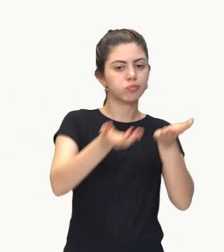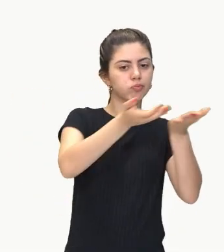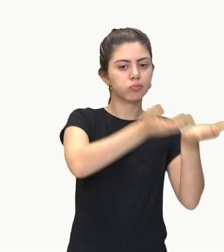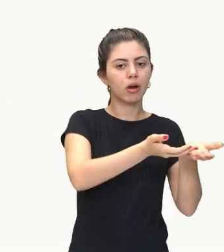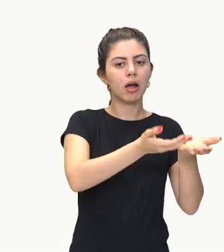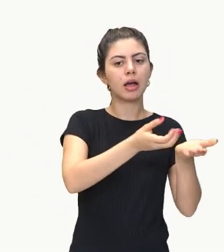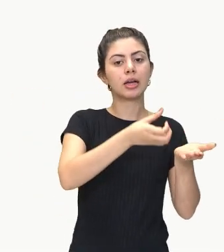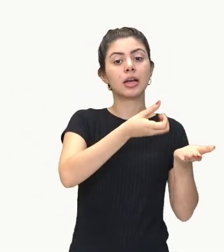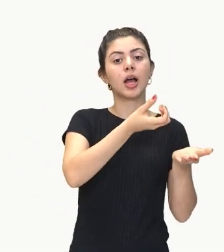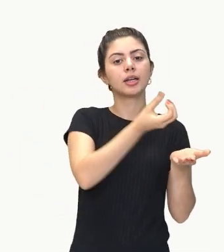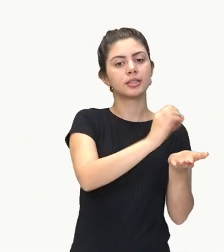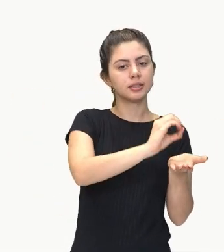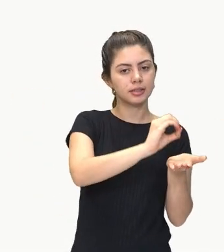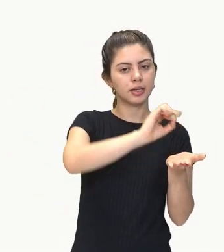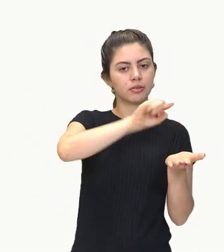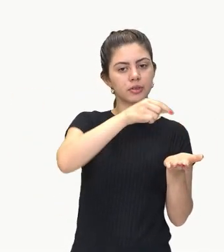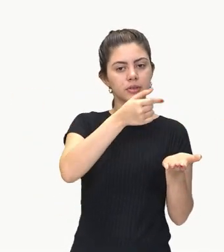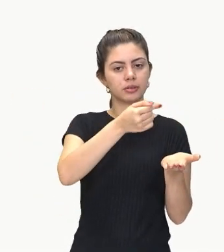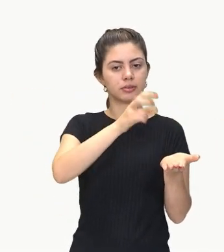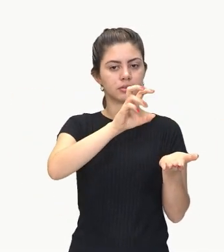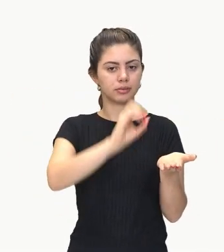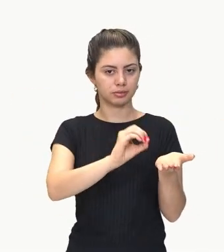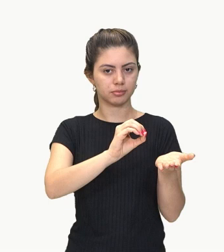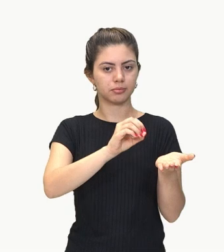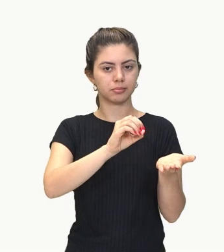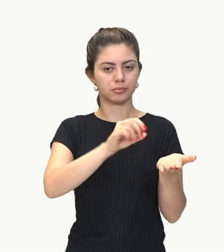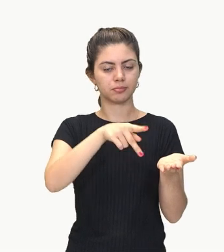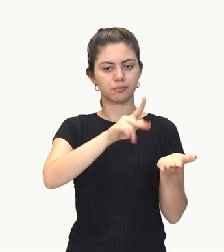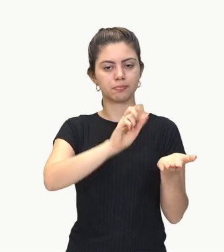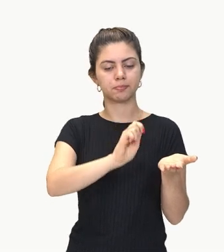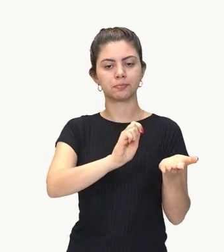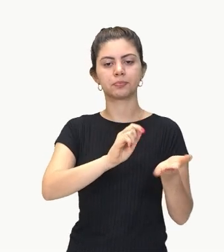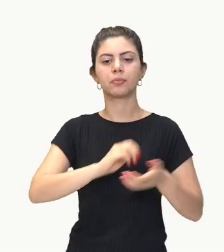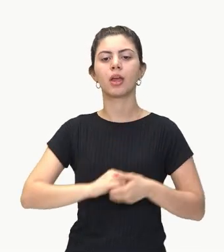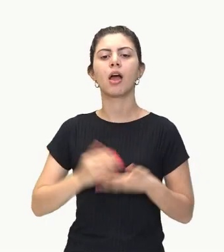não tivesse a vírgula.